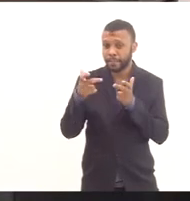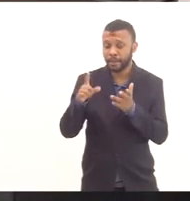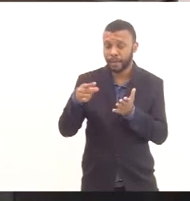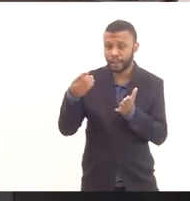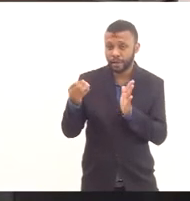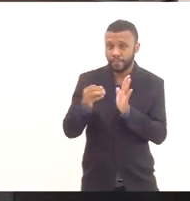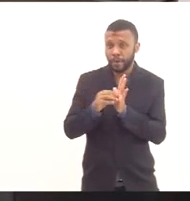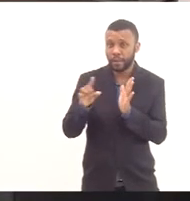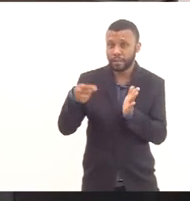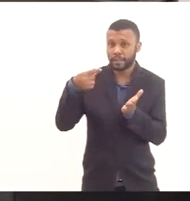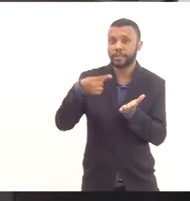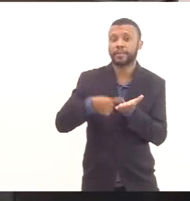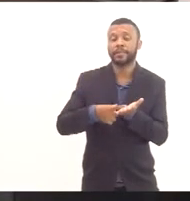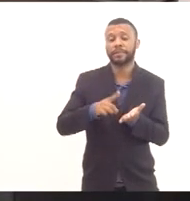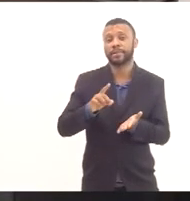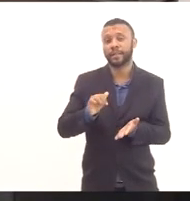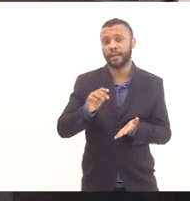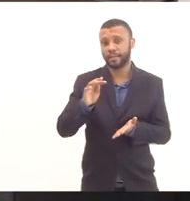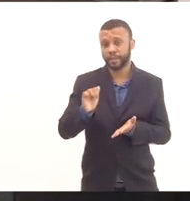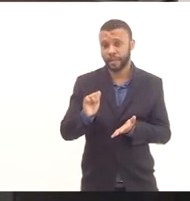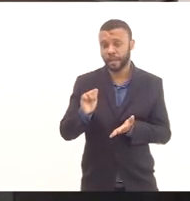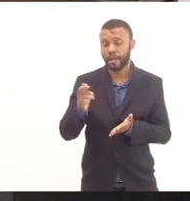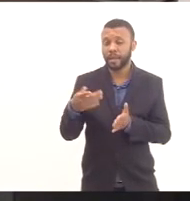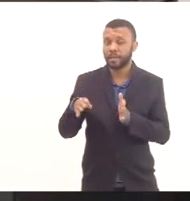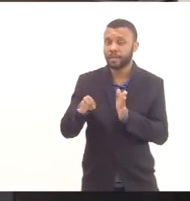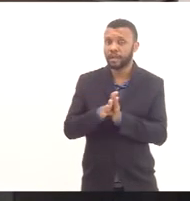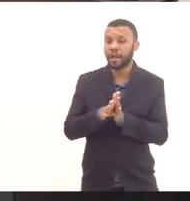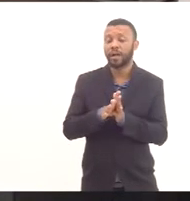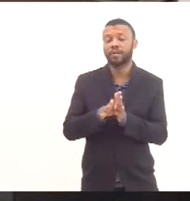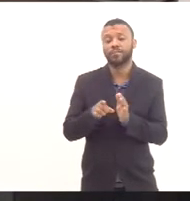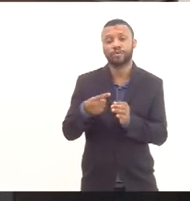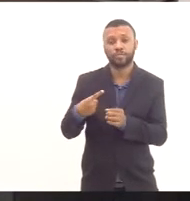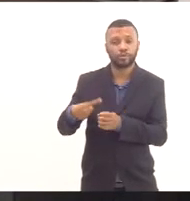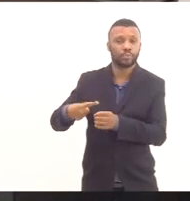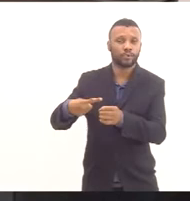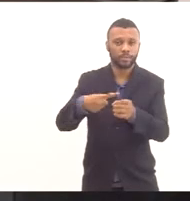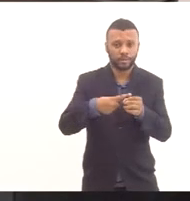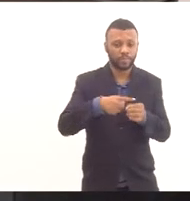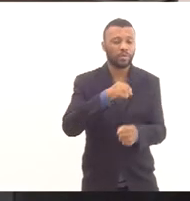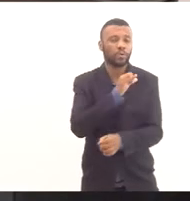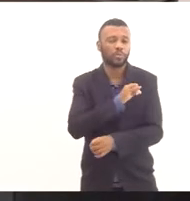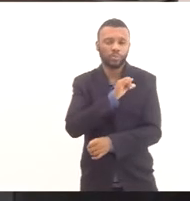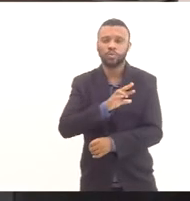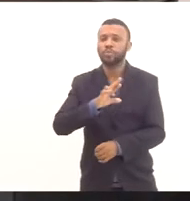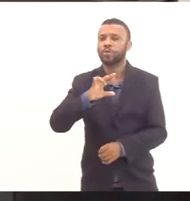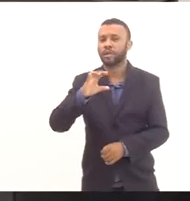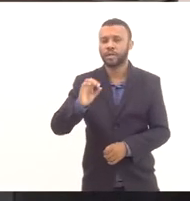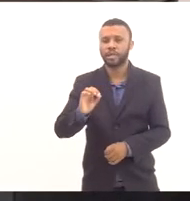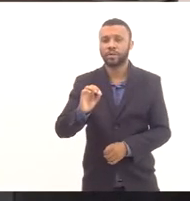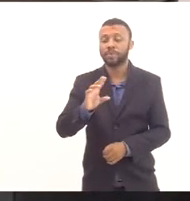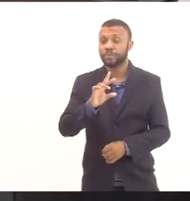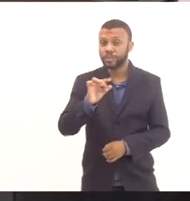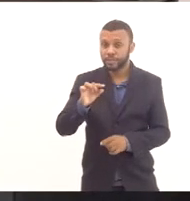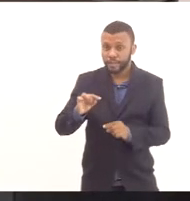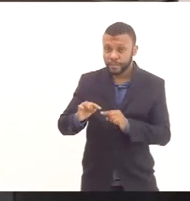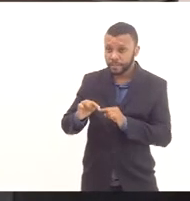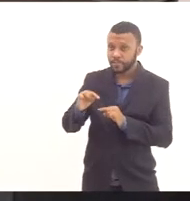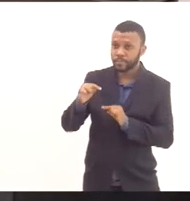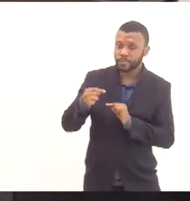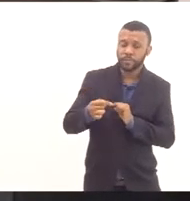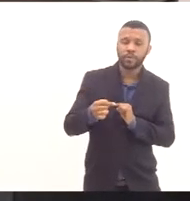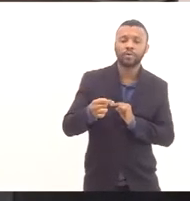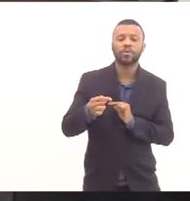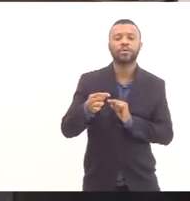cestas eram datadas e elas chegaram à cidade chegaram ao Rio de Janeiro dias depois né